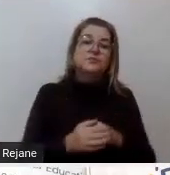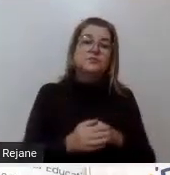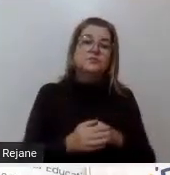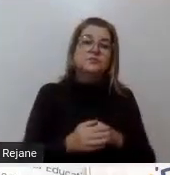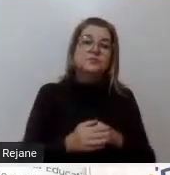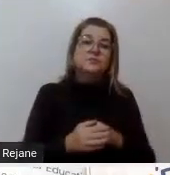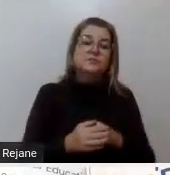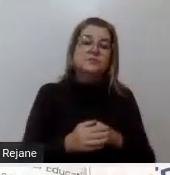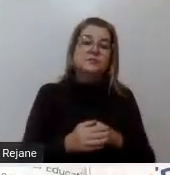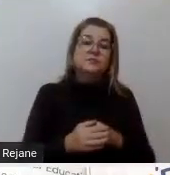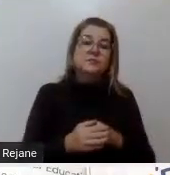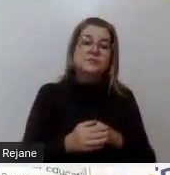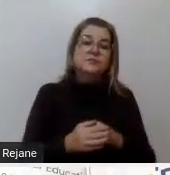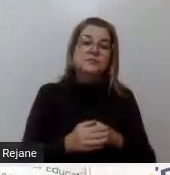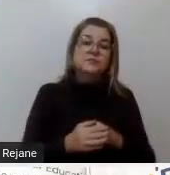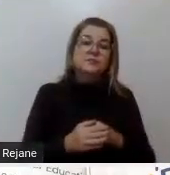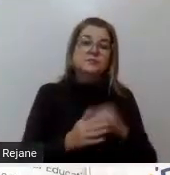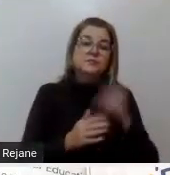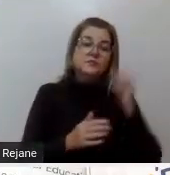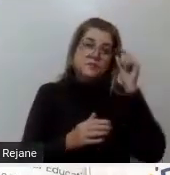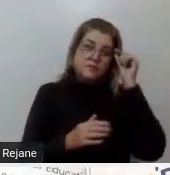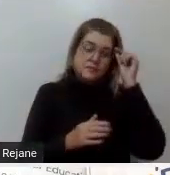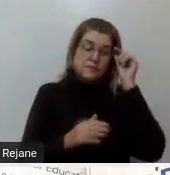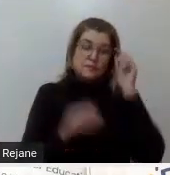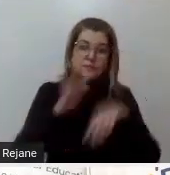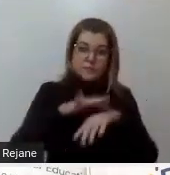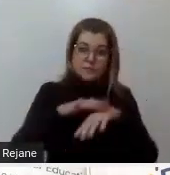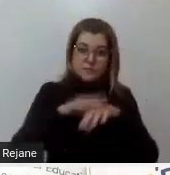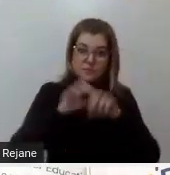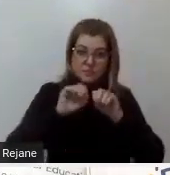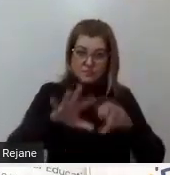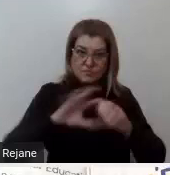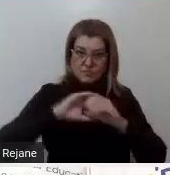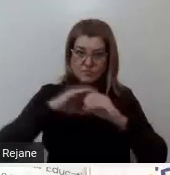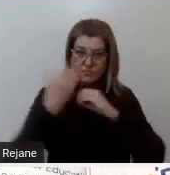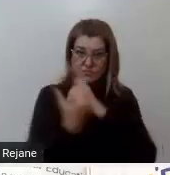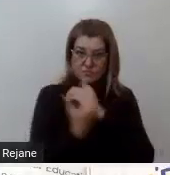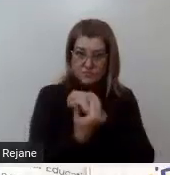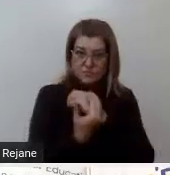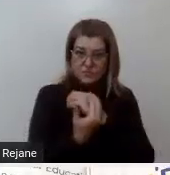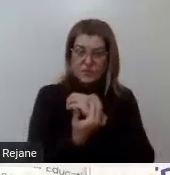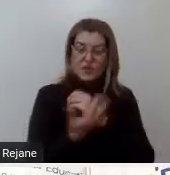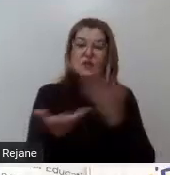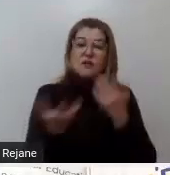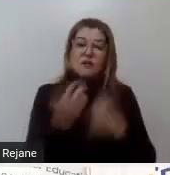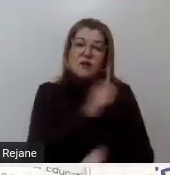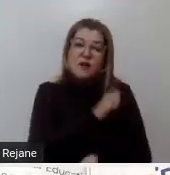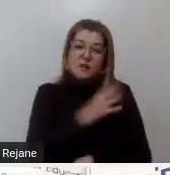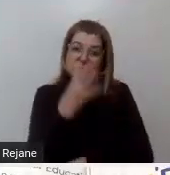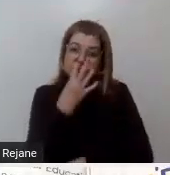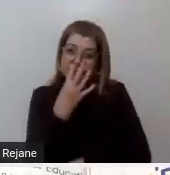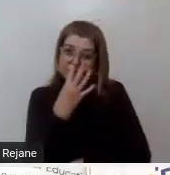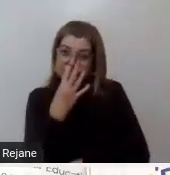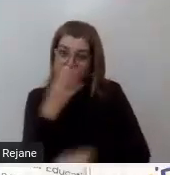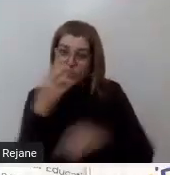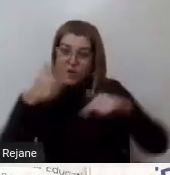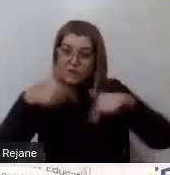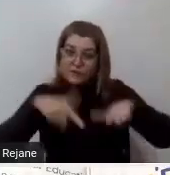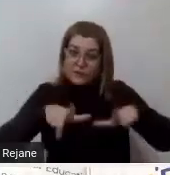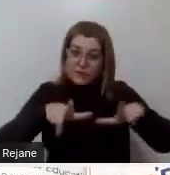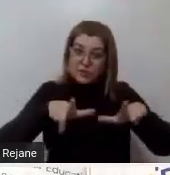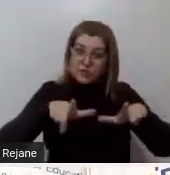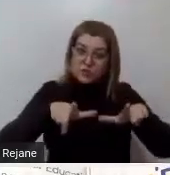colocado sobre a pandemia, sobre o coronavírus. Eu quero que os meus alunos assistam a esse vídeo aqui.